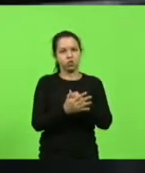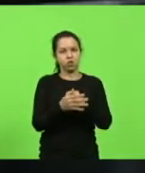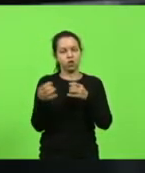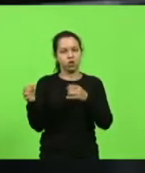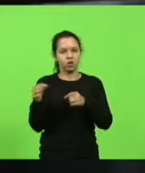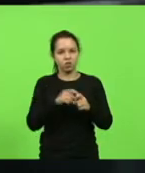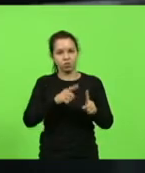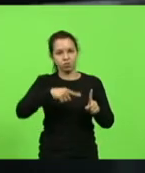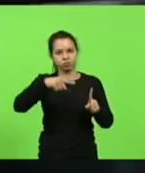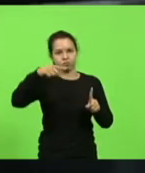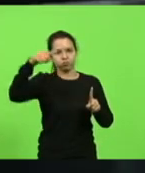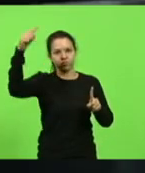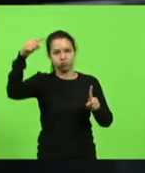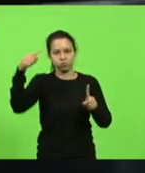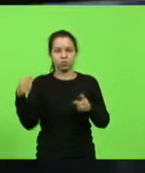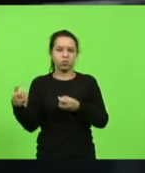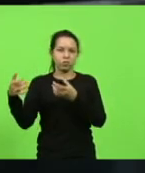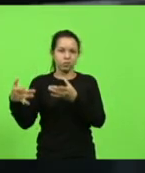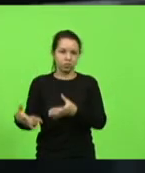boa parte das cidades e